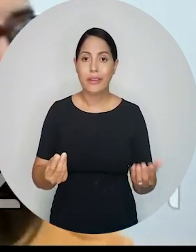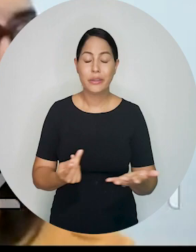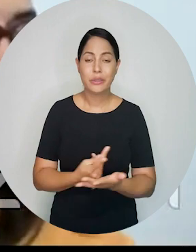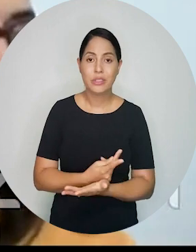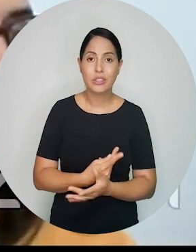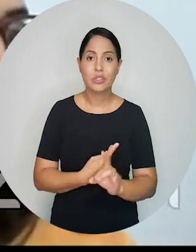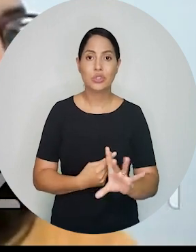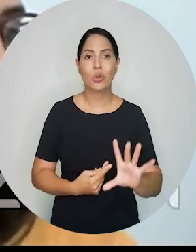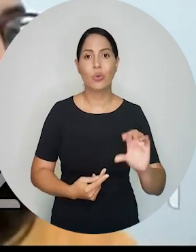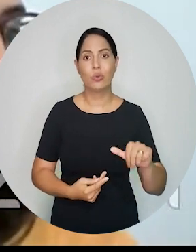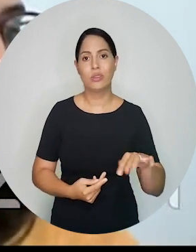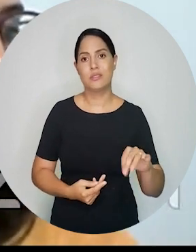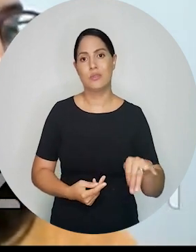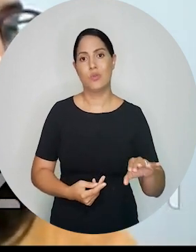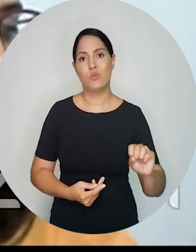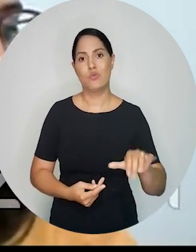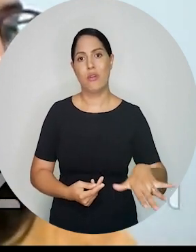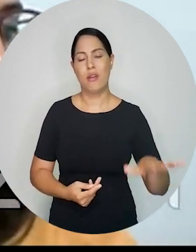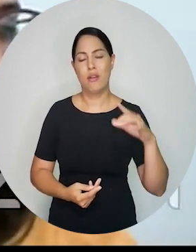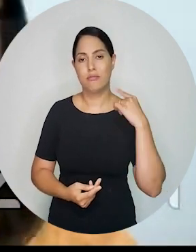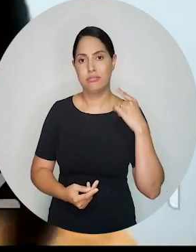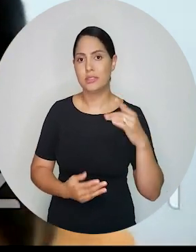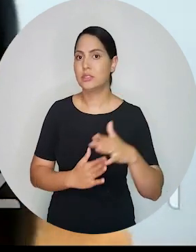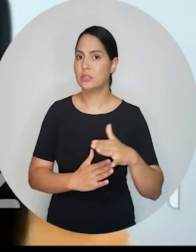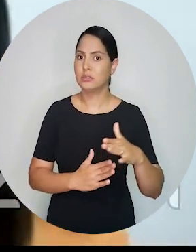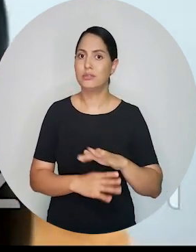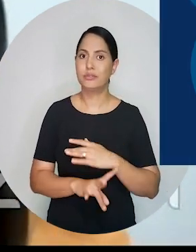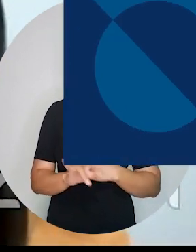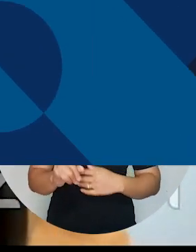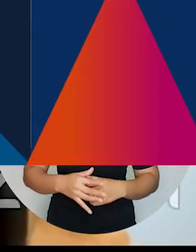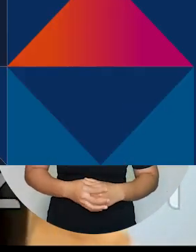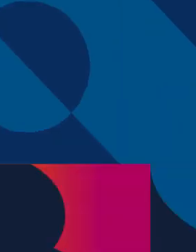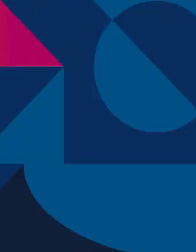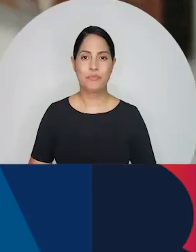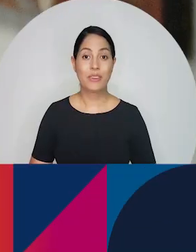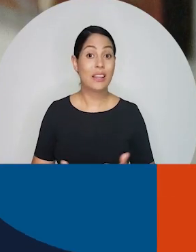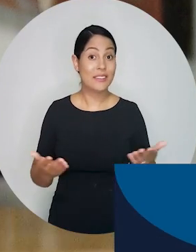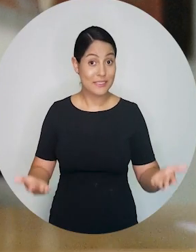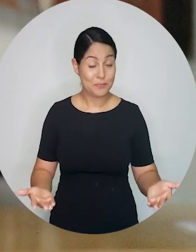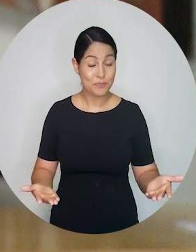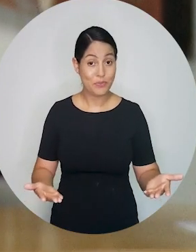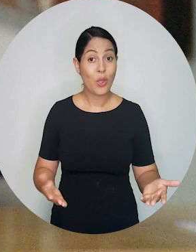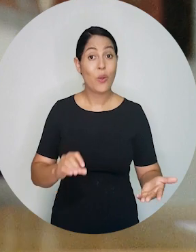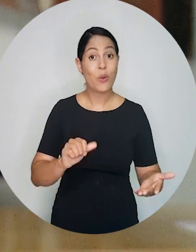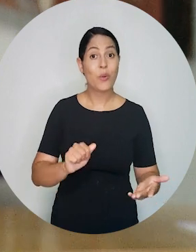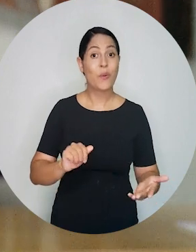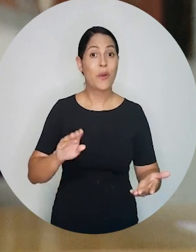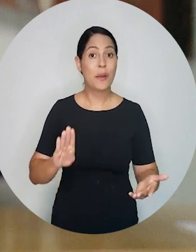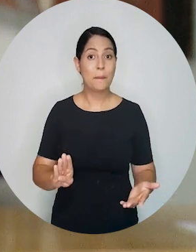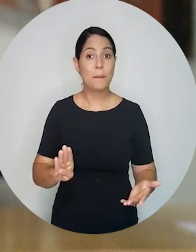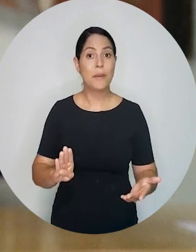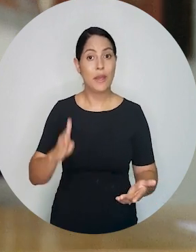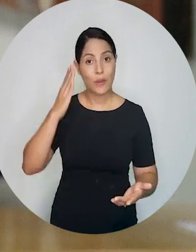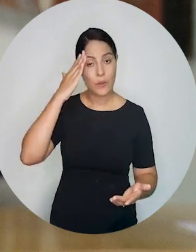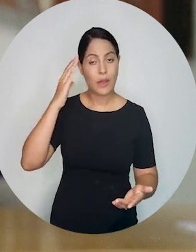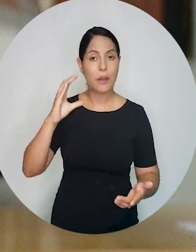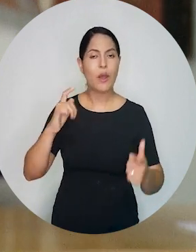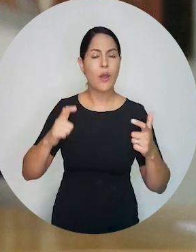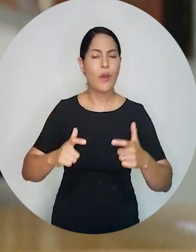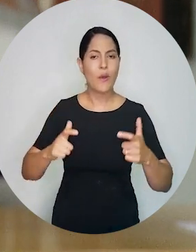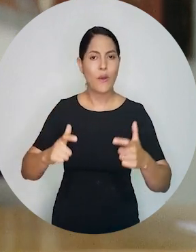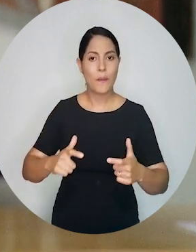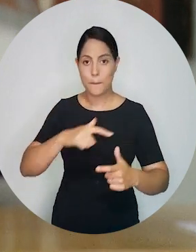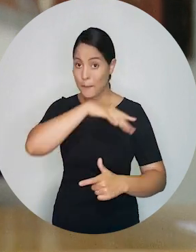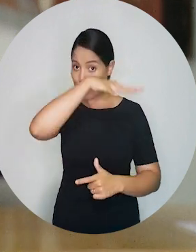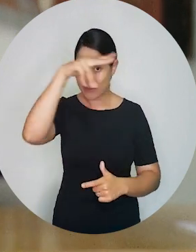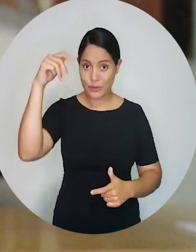e foi formado apenas por contencioso, realmente vai ter essa dificuldade A OAB de Cuiabá, em Mato Grosso, planejou e realizou